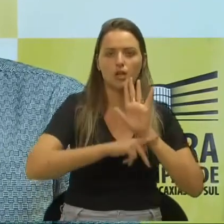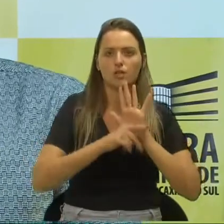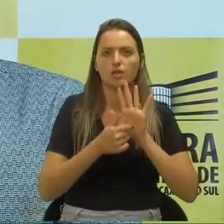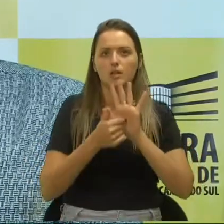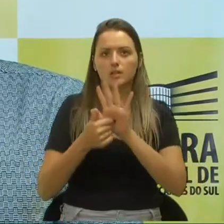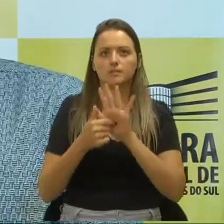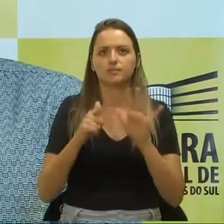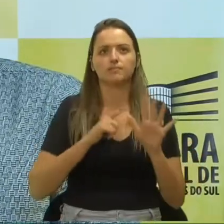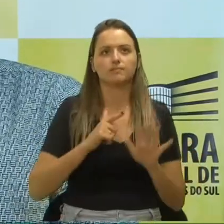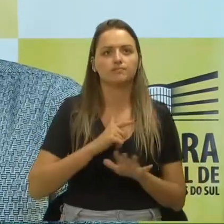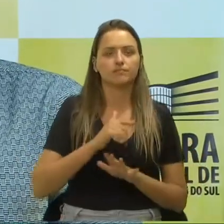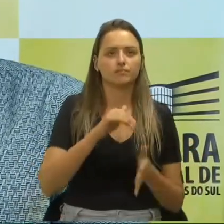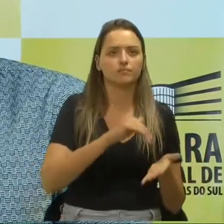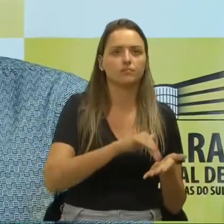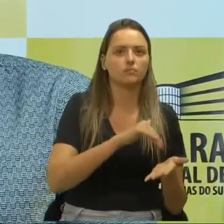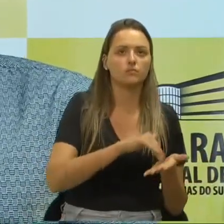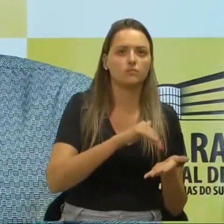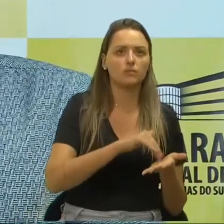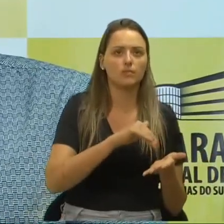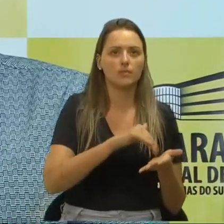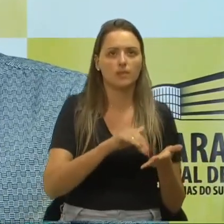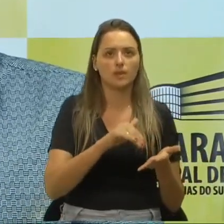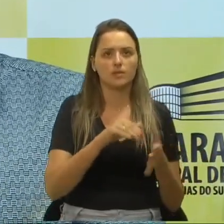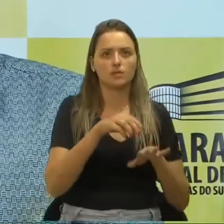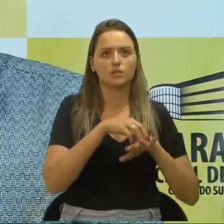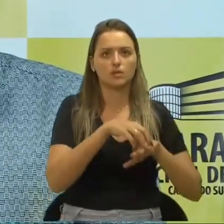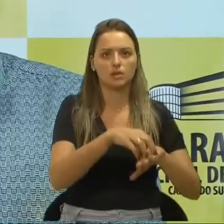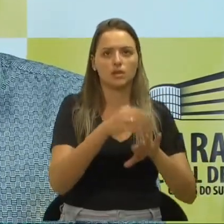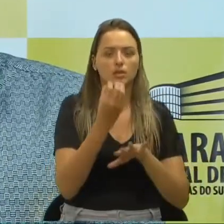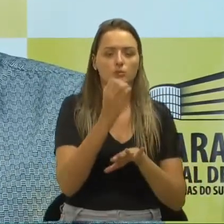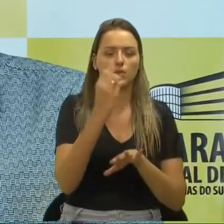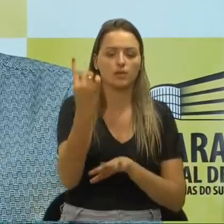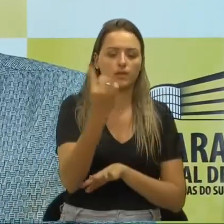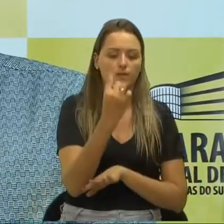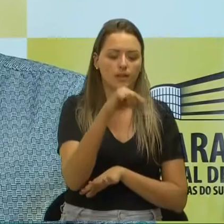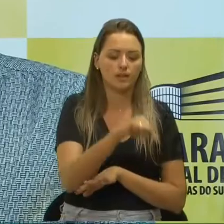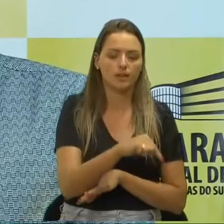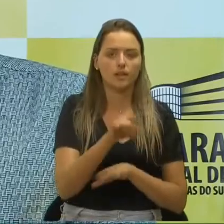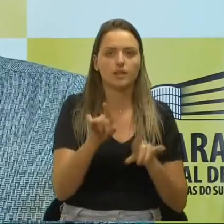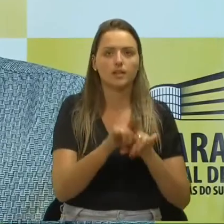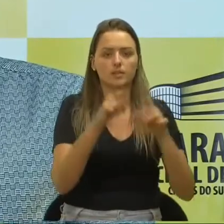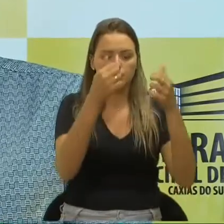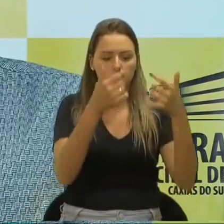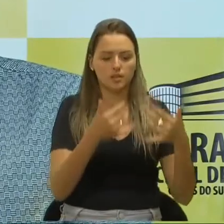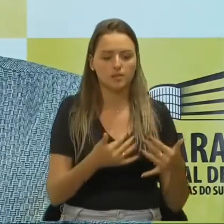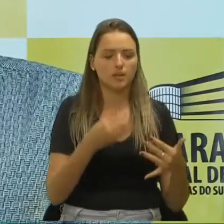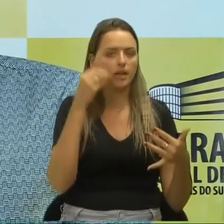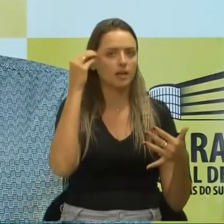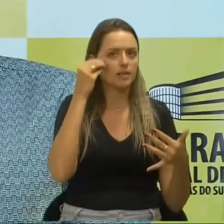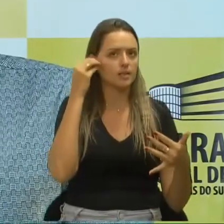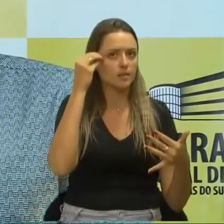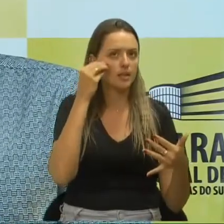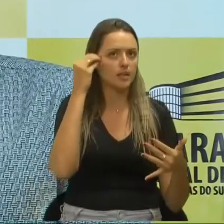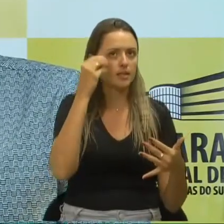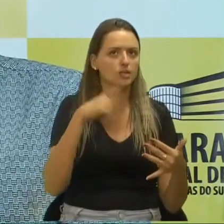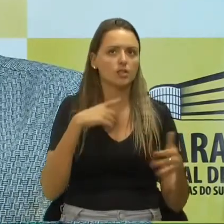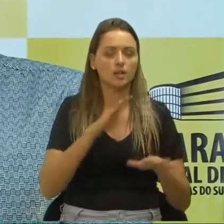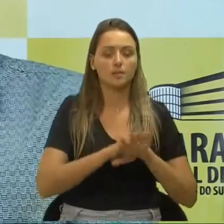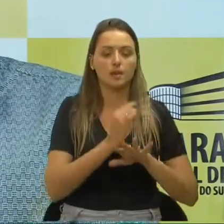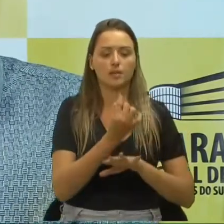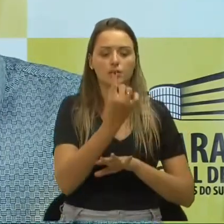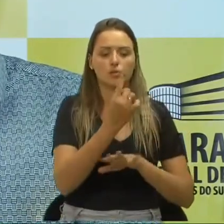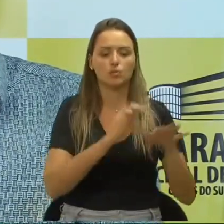gente vai trazer aqui o secretário dos Transportes de Porto Alegre, falando aí sobre a experiência de ter mais de